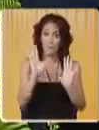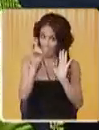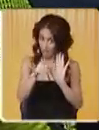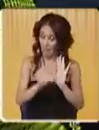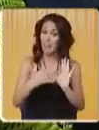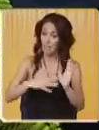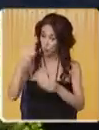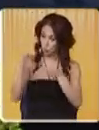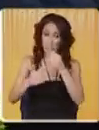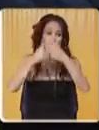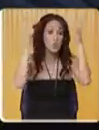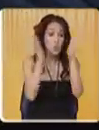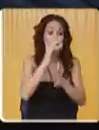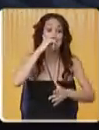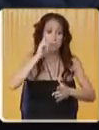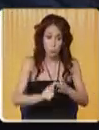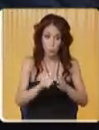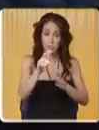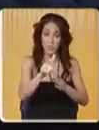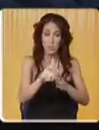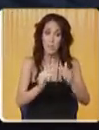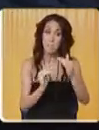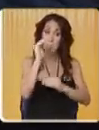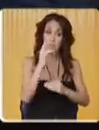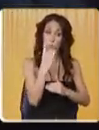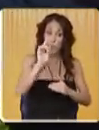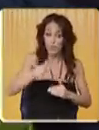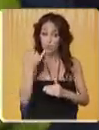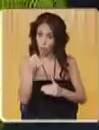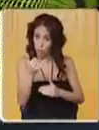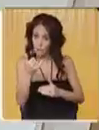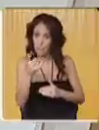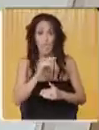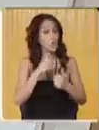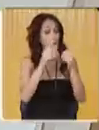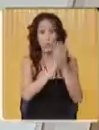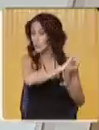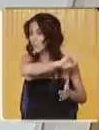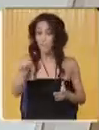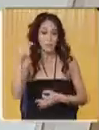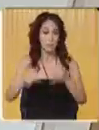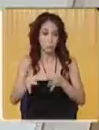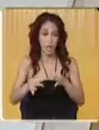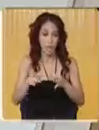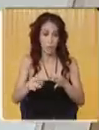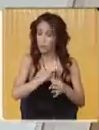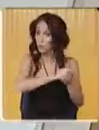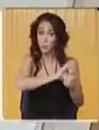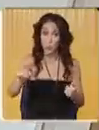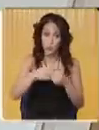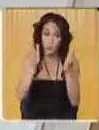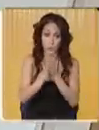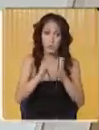levar a julgamento todos os condutores interceptados com mais de 1,2 gramas de álcool por litro de sangue. Do pacote de